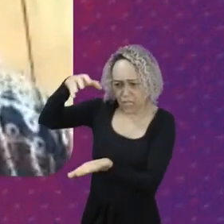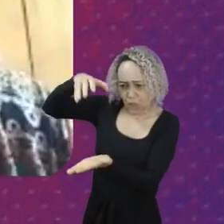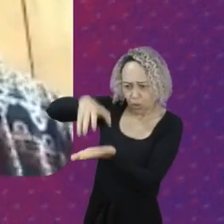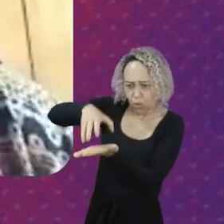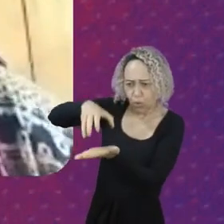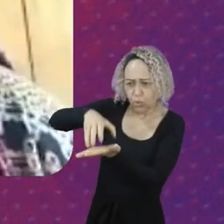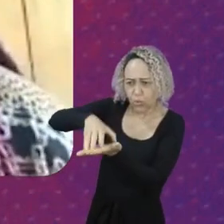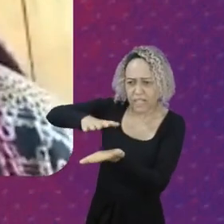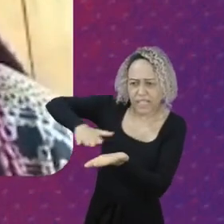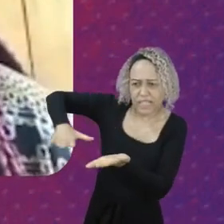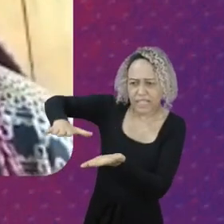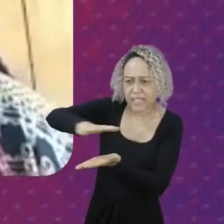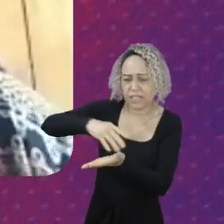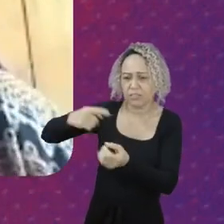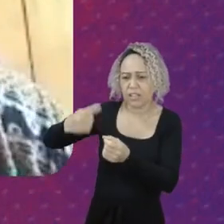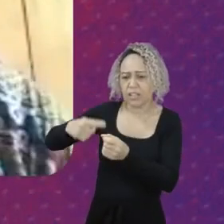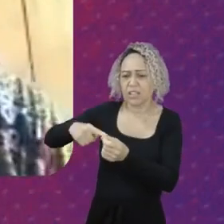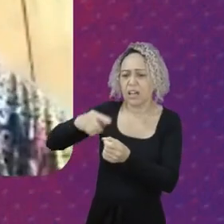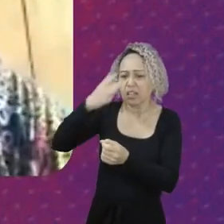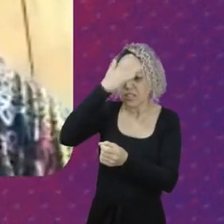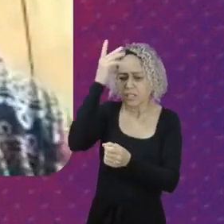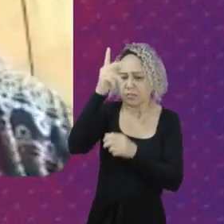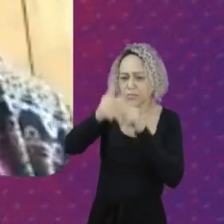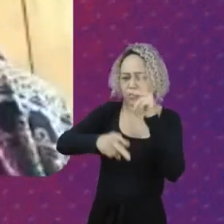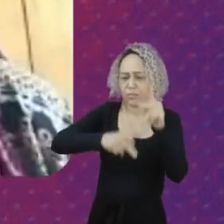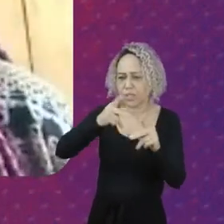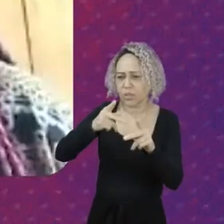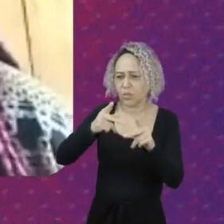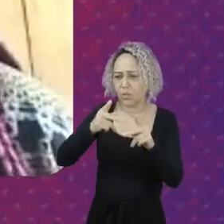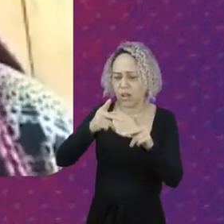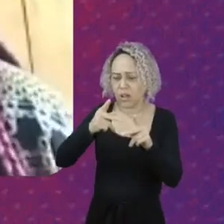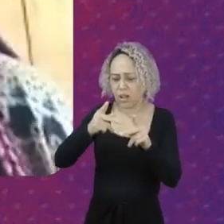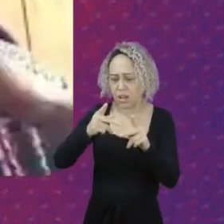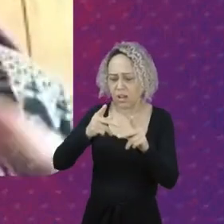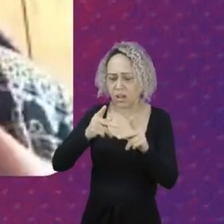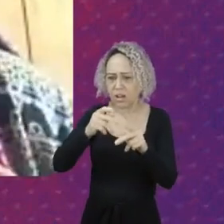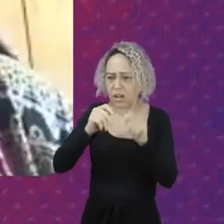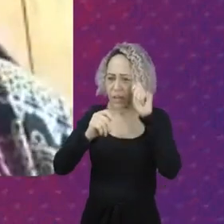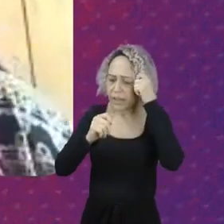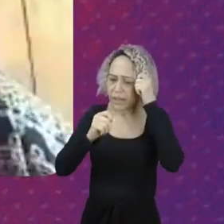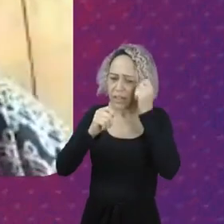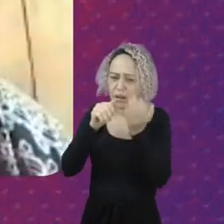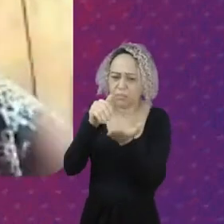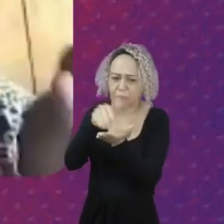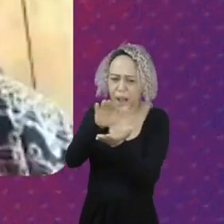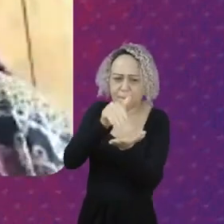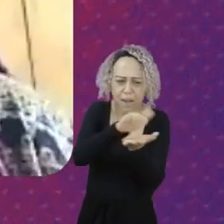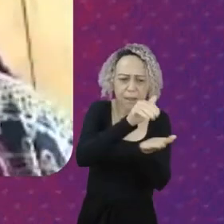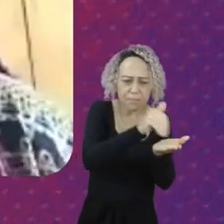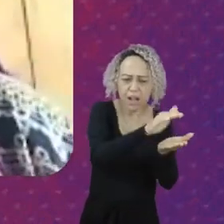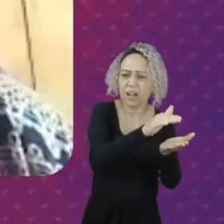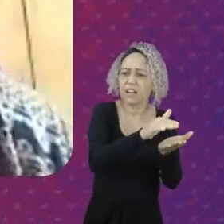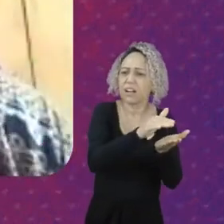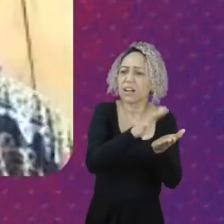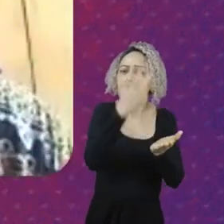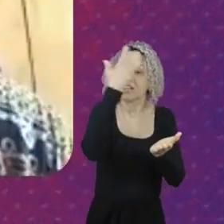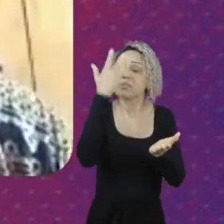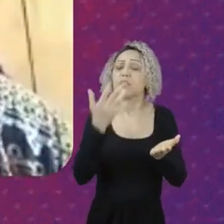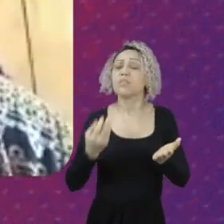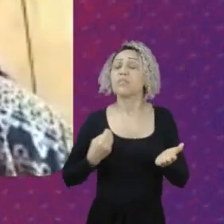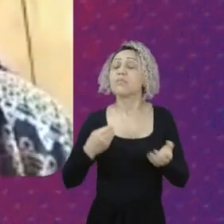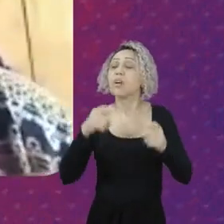limpeza, de higienização, ou seja, estigmatiza-se, cria uma marca para